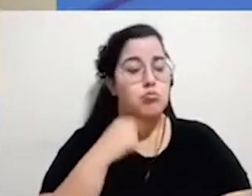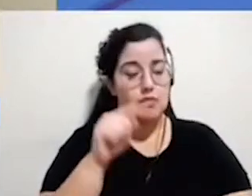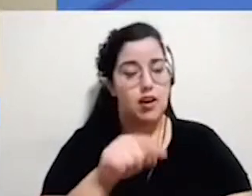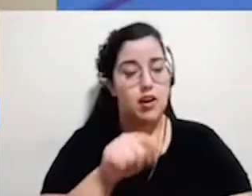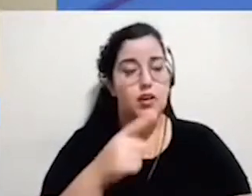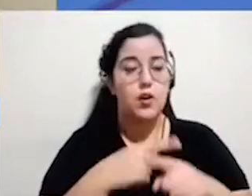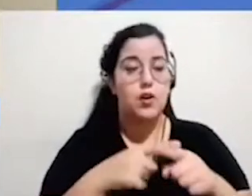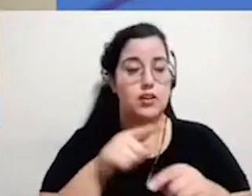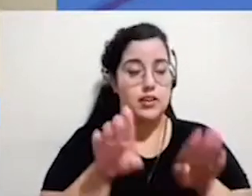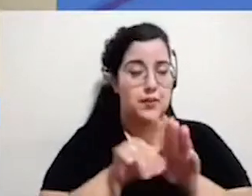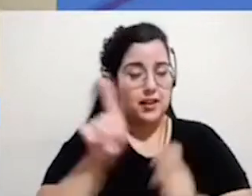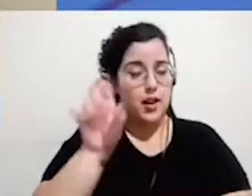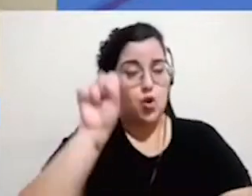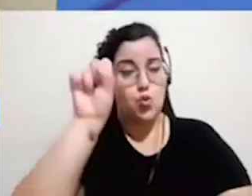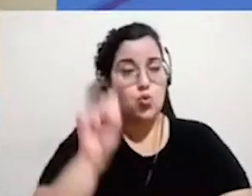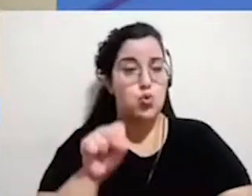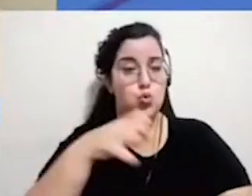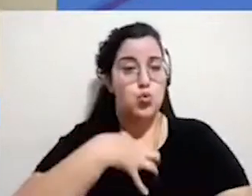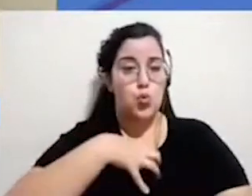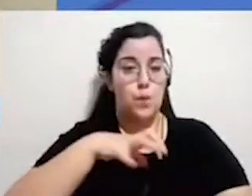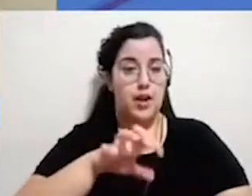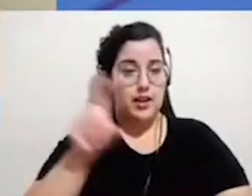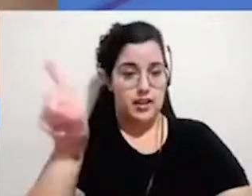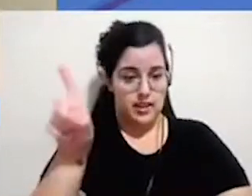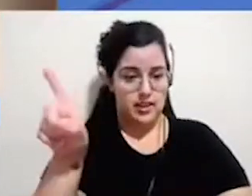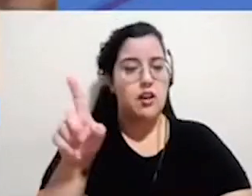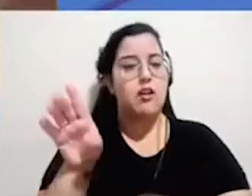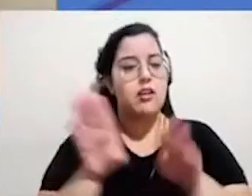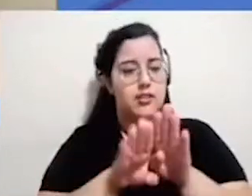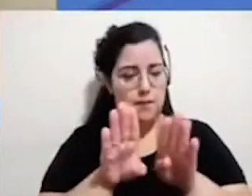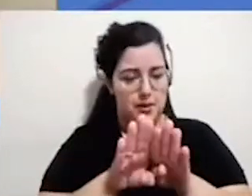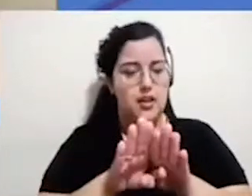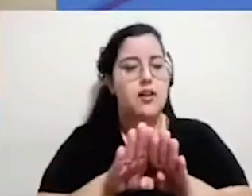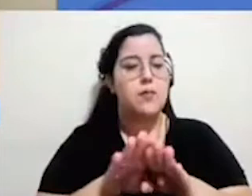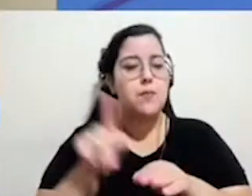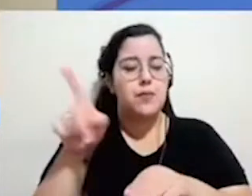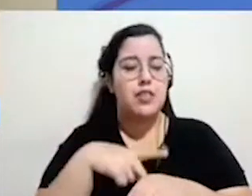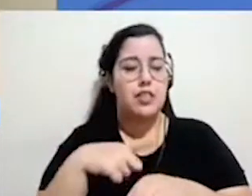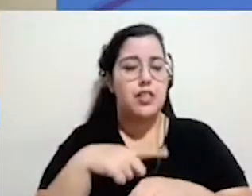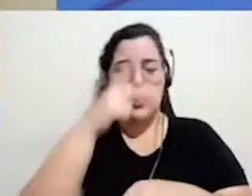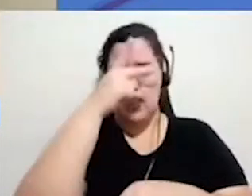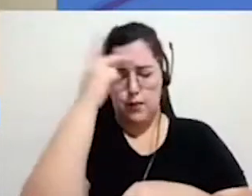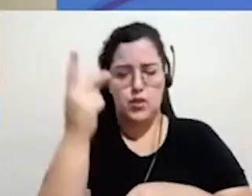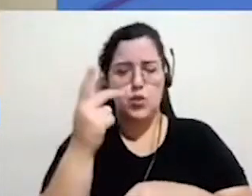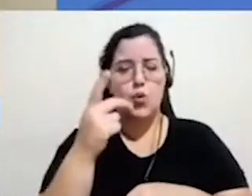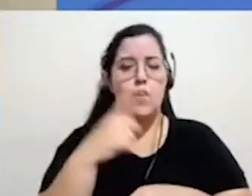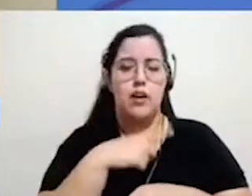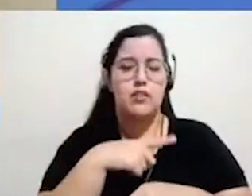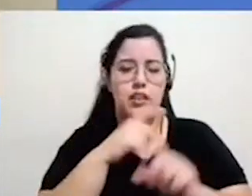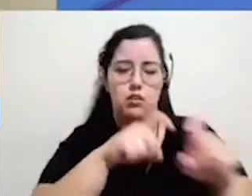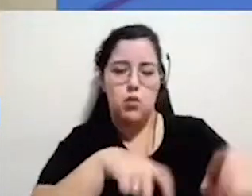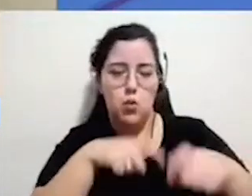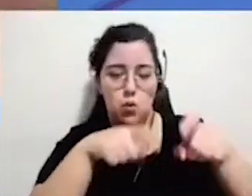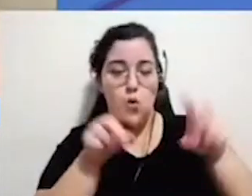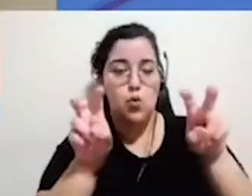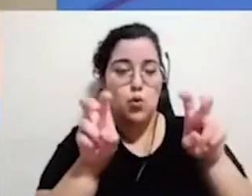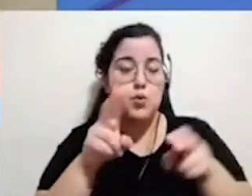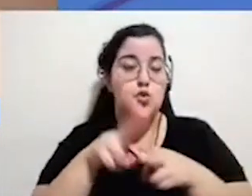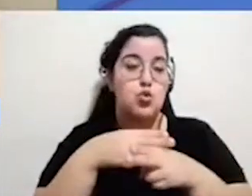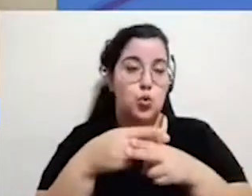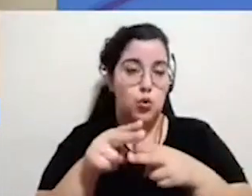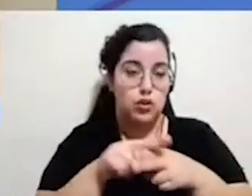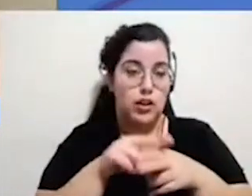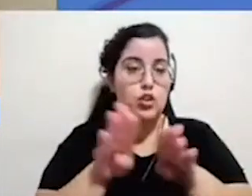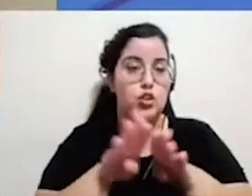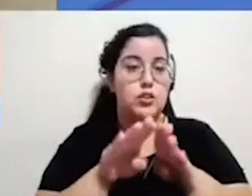no sul da Bahia, também fez uma outra experiência com os pequenos produtores do cacau e chocolate, entendeu? Que se estendem ao